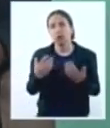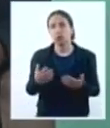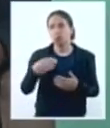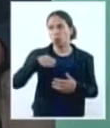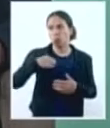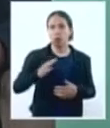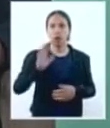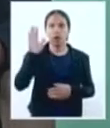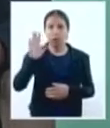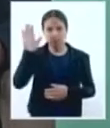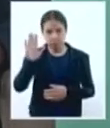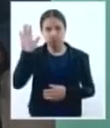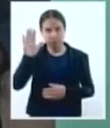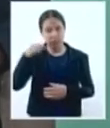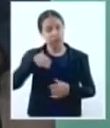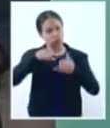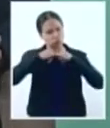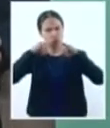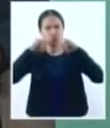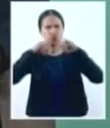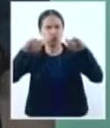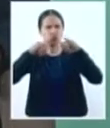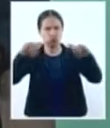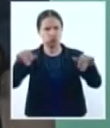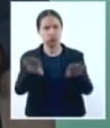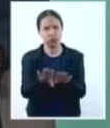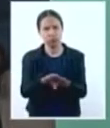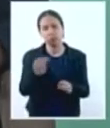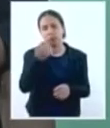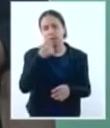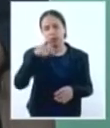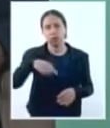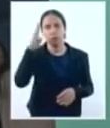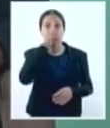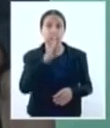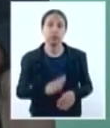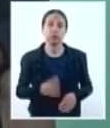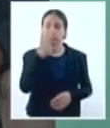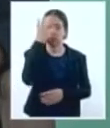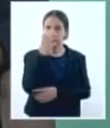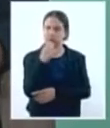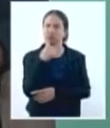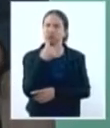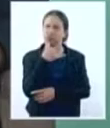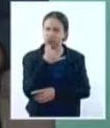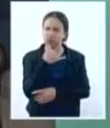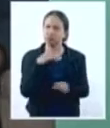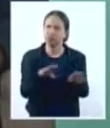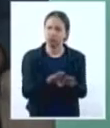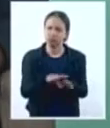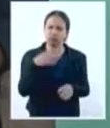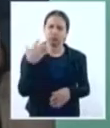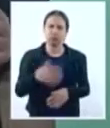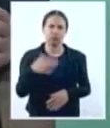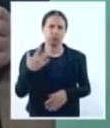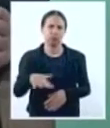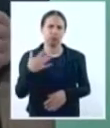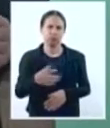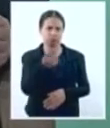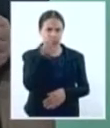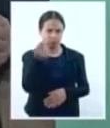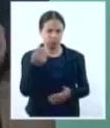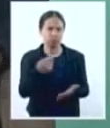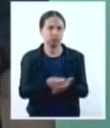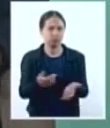que se colocava muito. A questão de medicamento no Brasil é uma questão muito séria e muito triste, né? O medicamento ele é caro. A gente ainda tem um outro projeto para